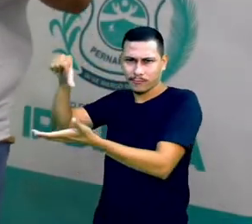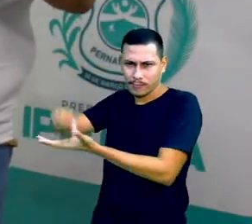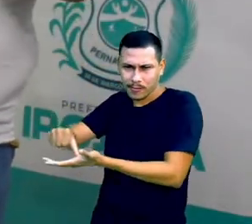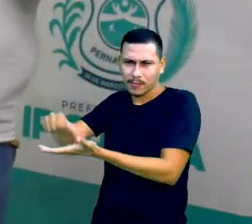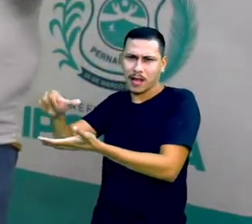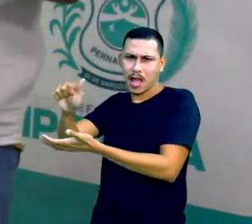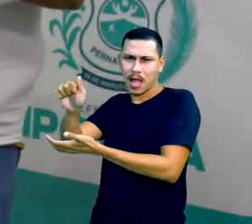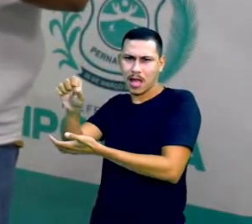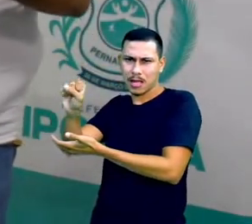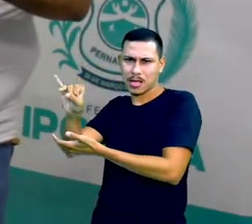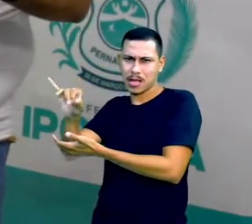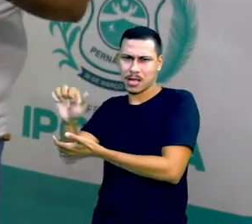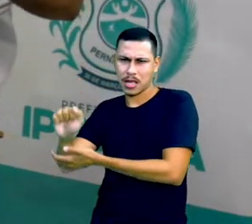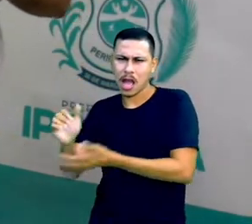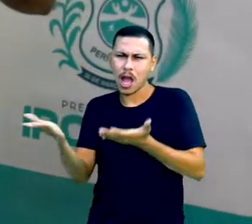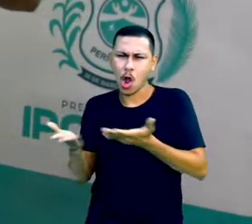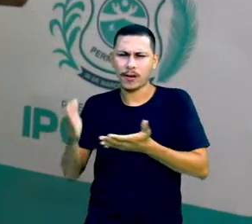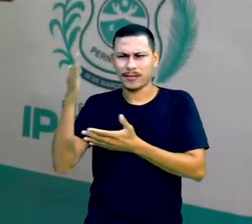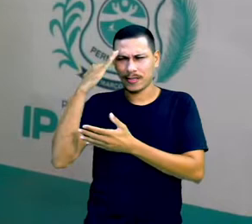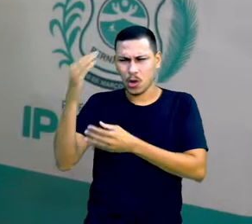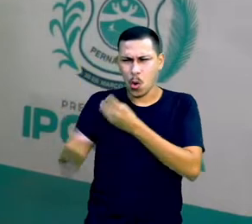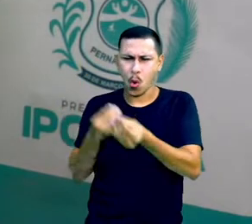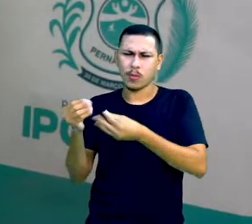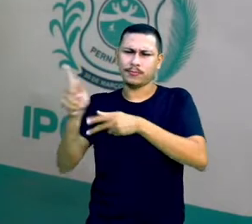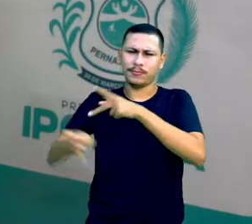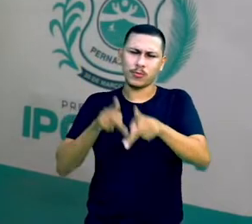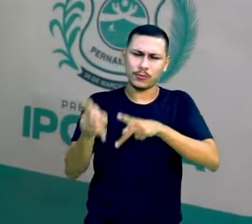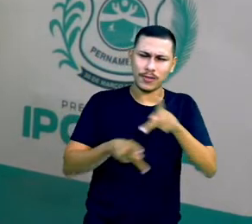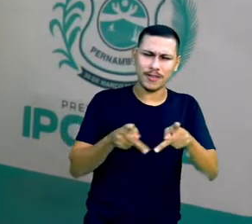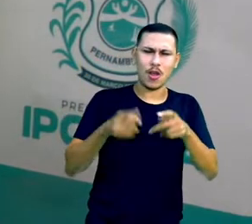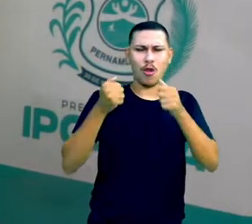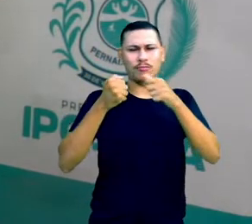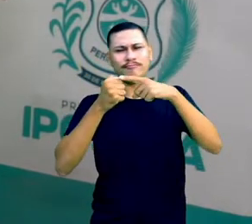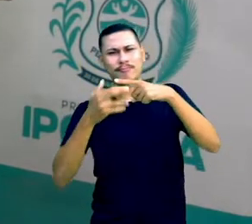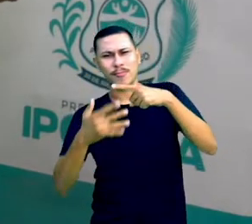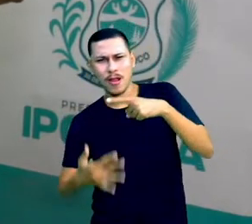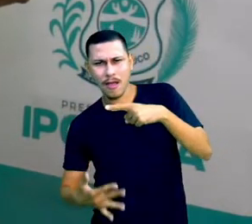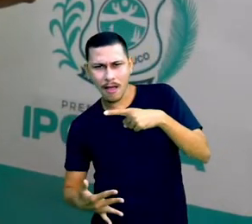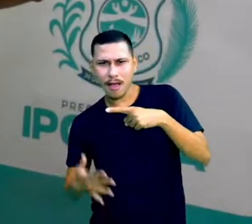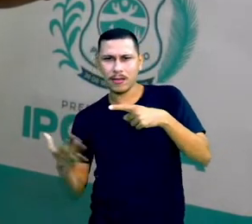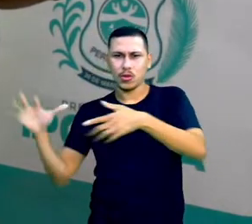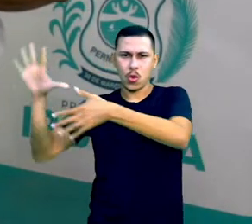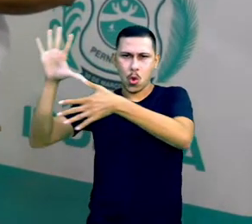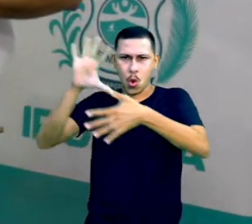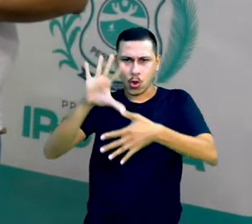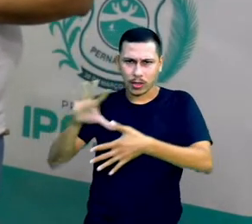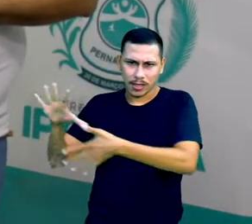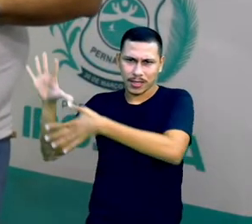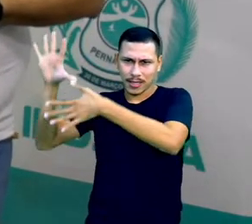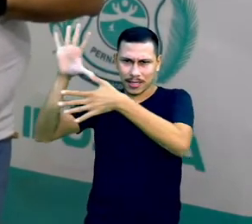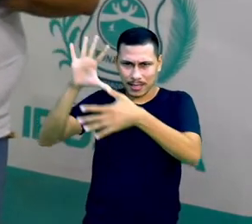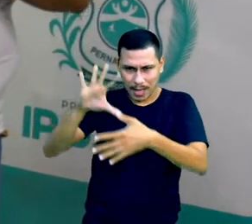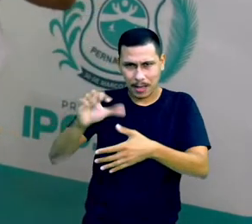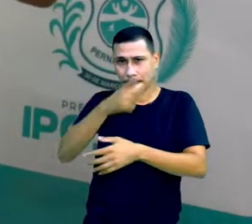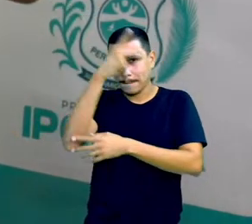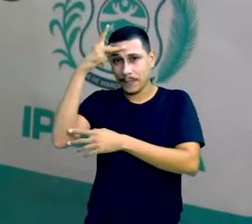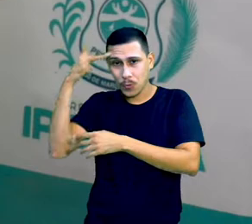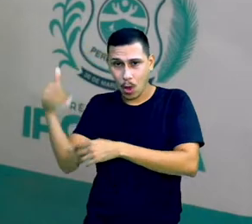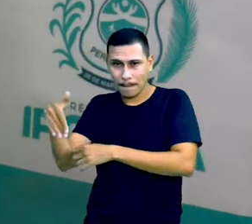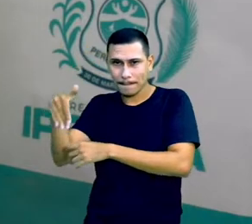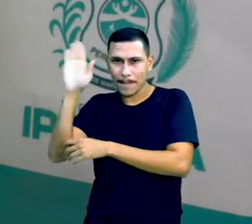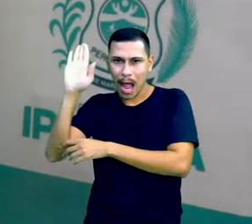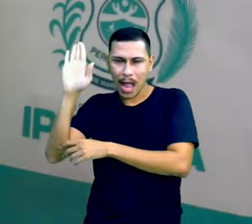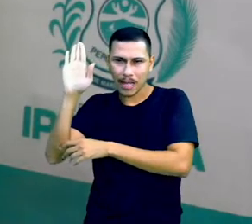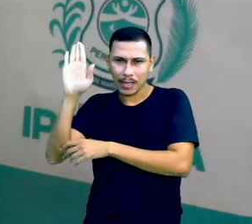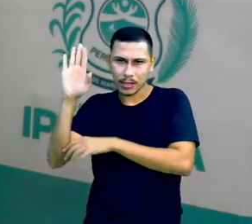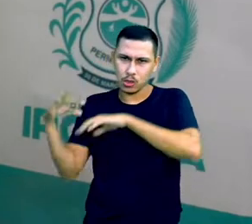Vamos falar agora dessa população. Como eu falei, é o continente mais populoso do planeta, certo? Nós